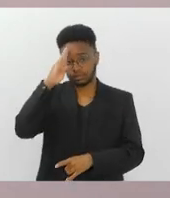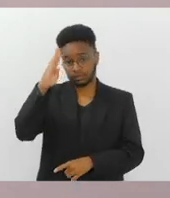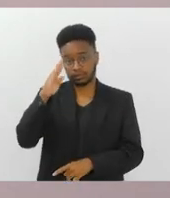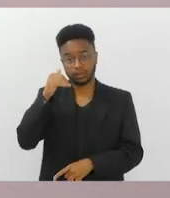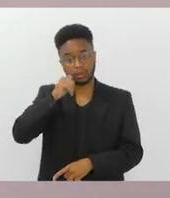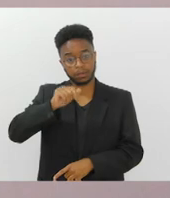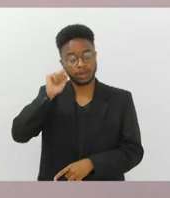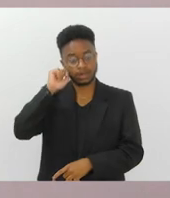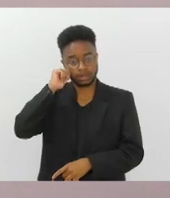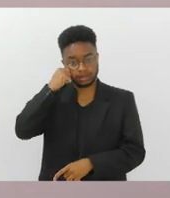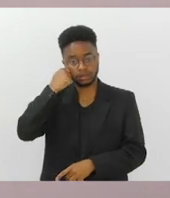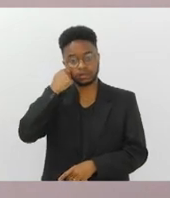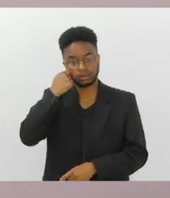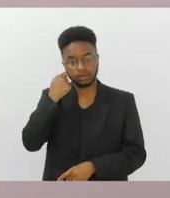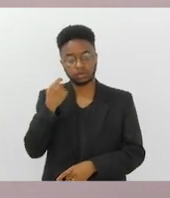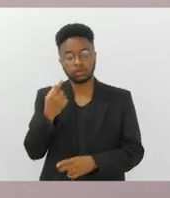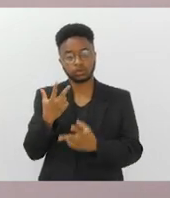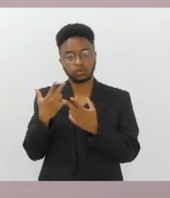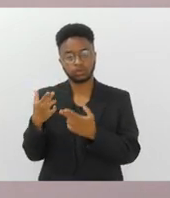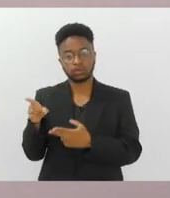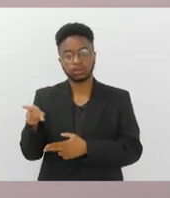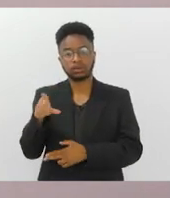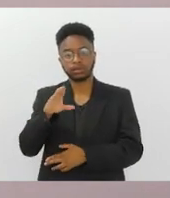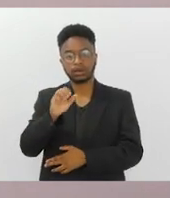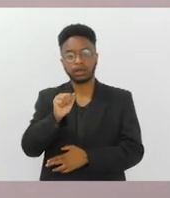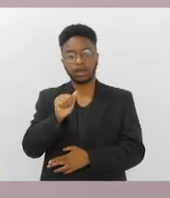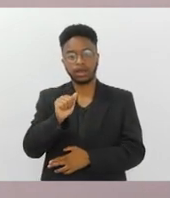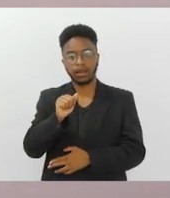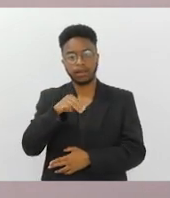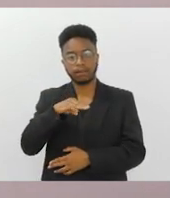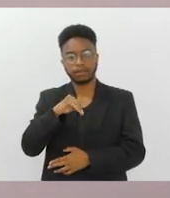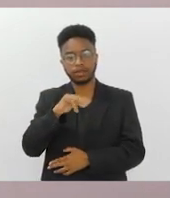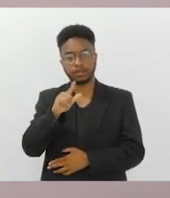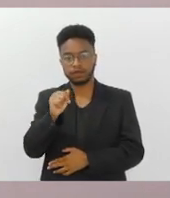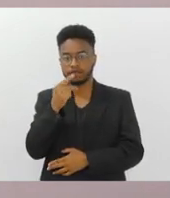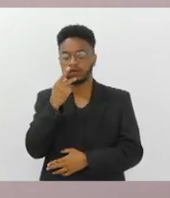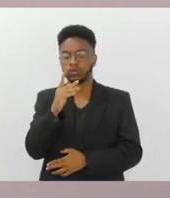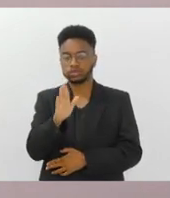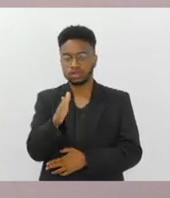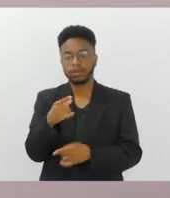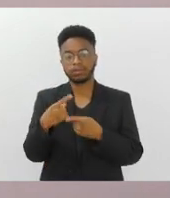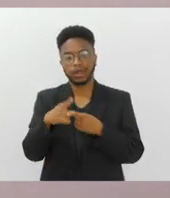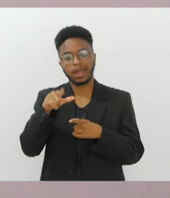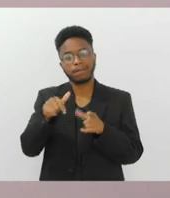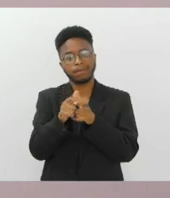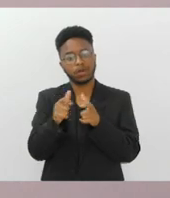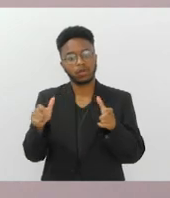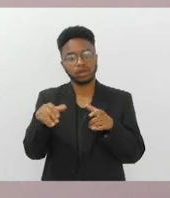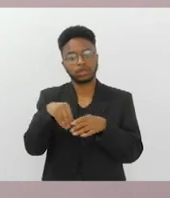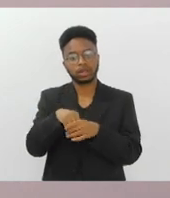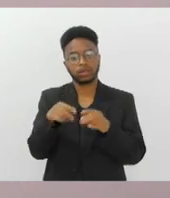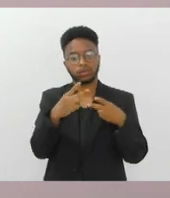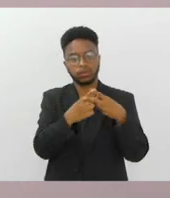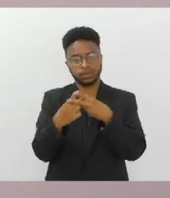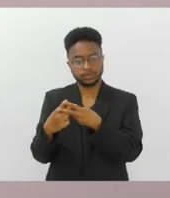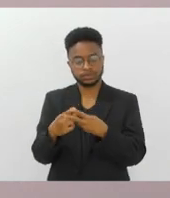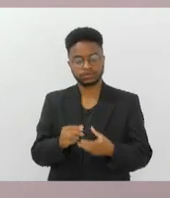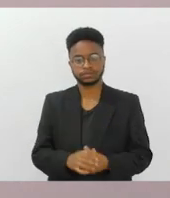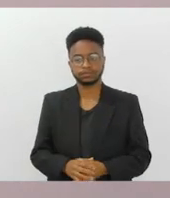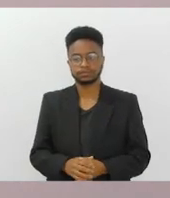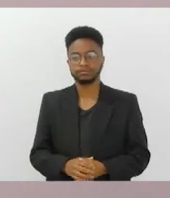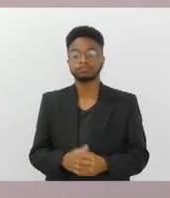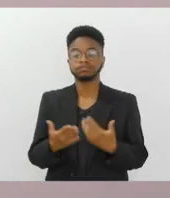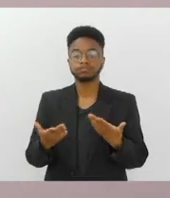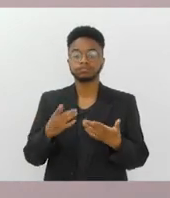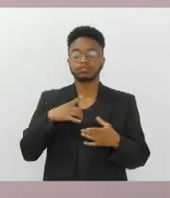como levantada aqui pela Camila, que é uma grande maioria no sistema prisional também. Então, esses são